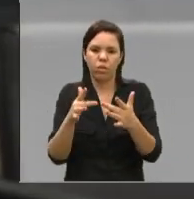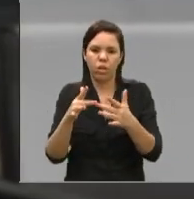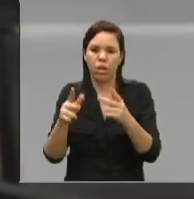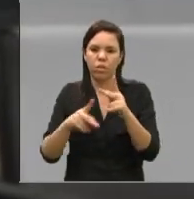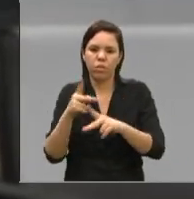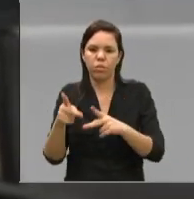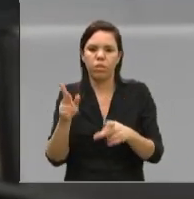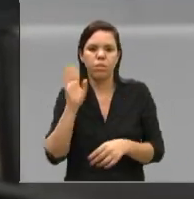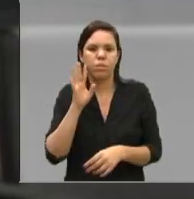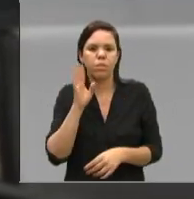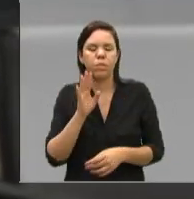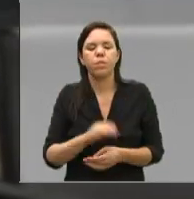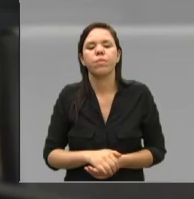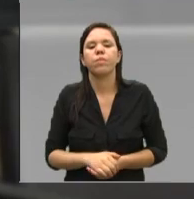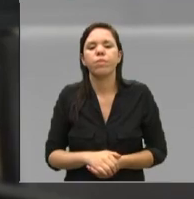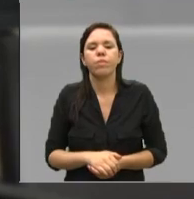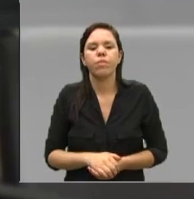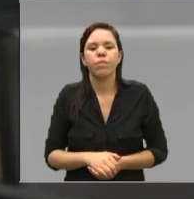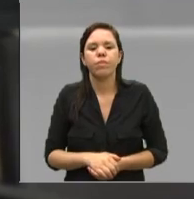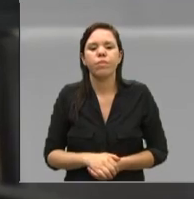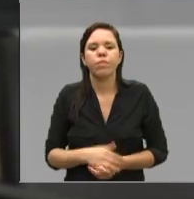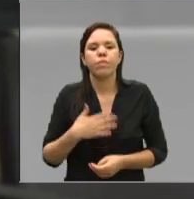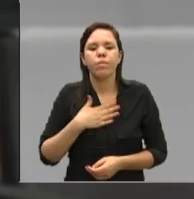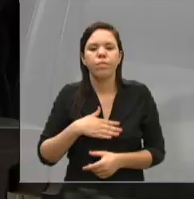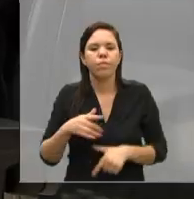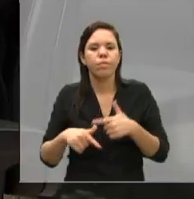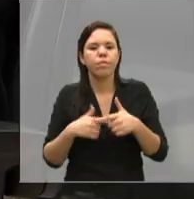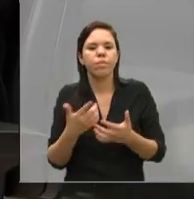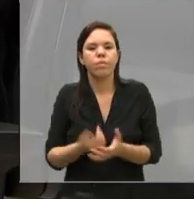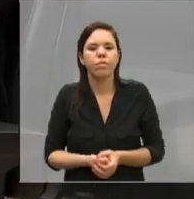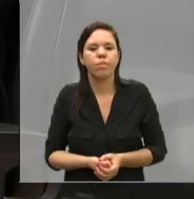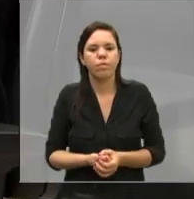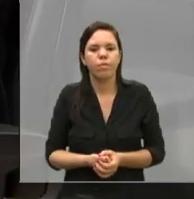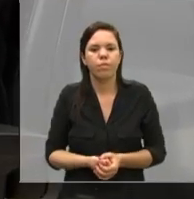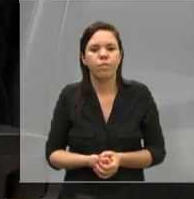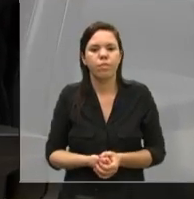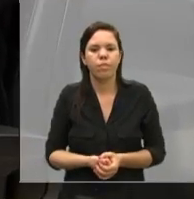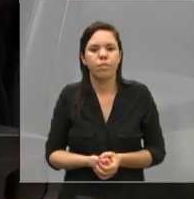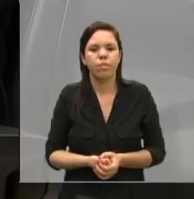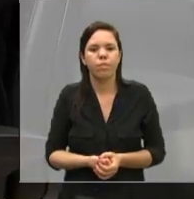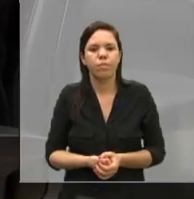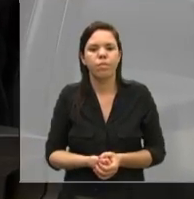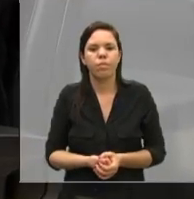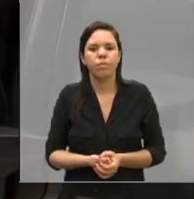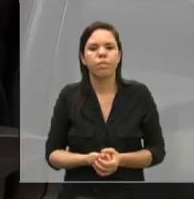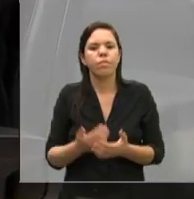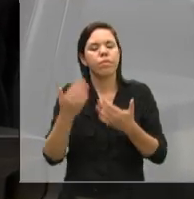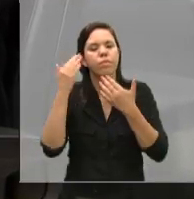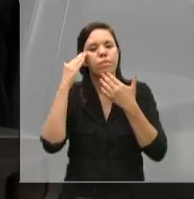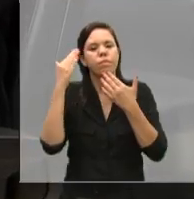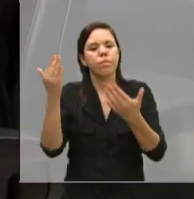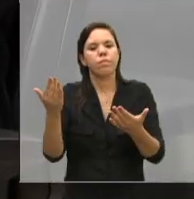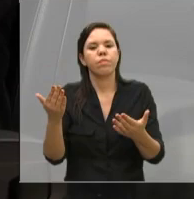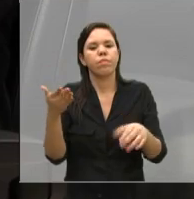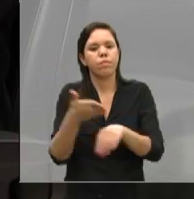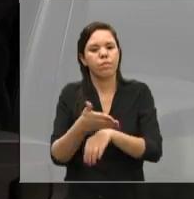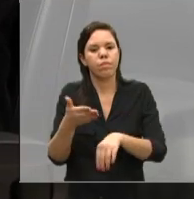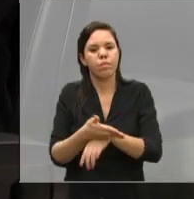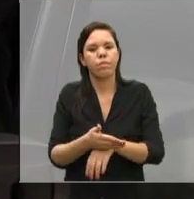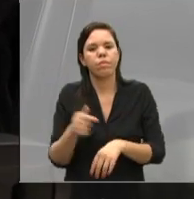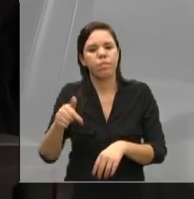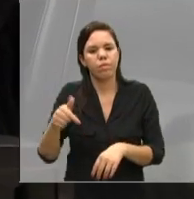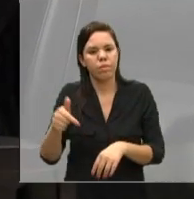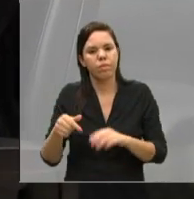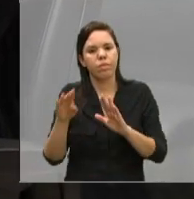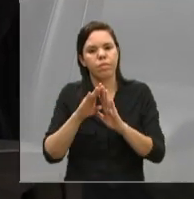essa é a parte mais legal, a parte mais gratificante do trabalho. Vereadora, então eu queria agradecer a senhora por participar